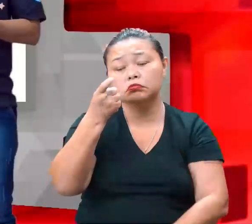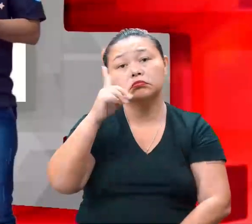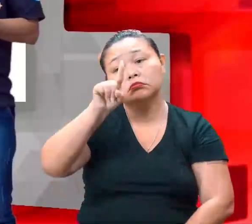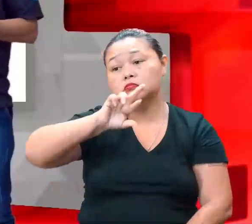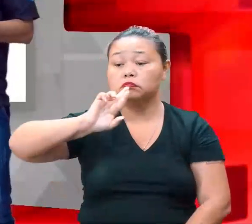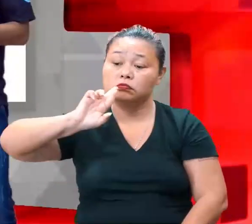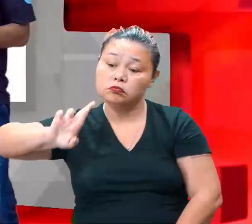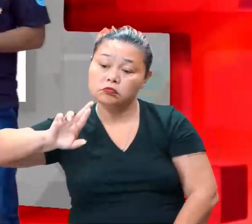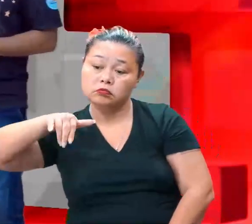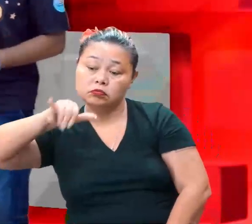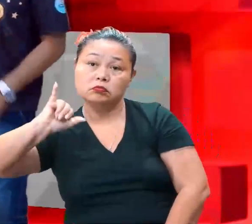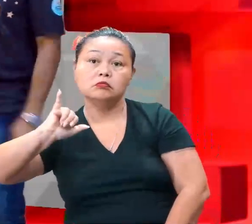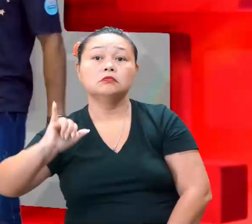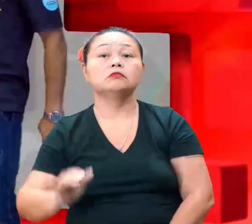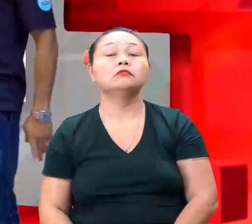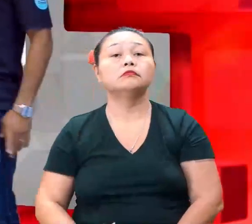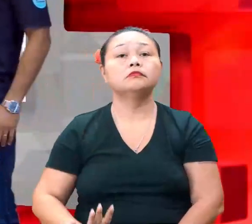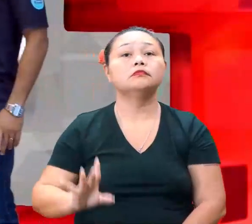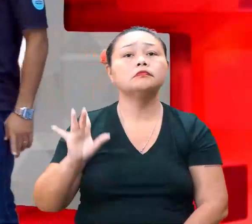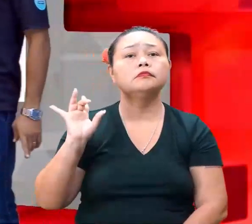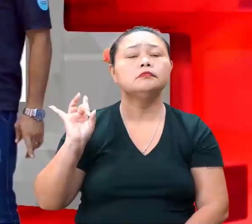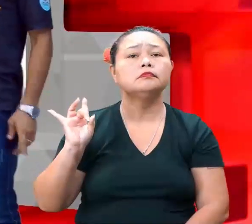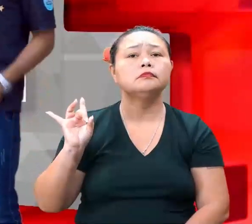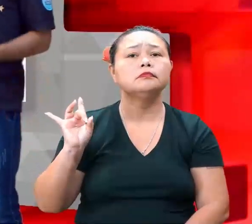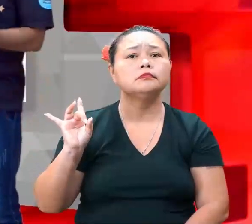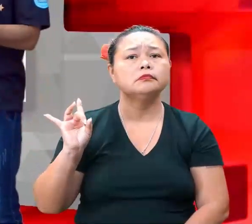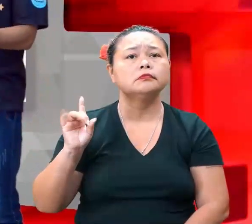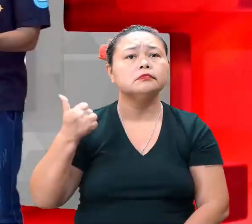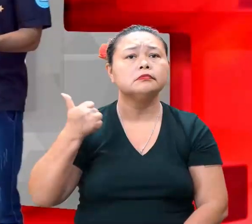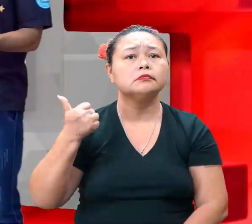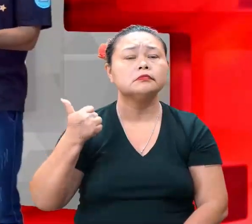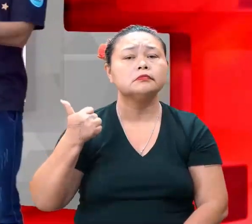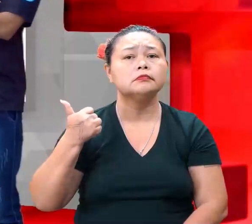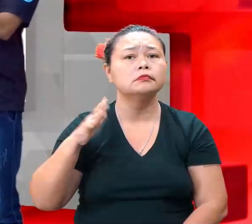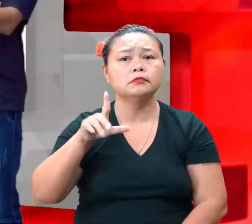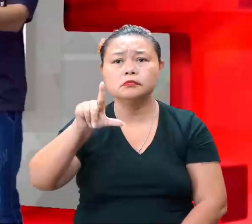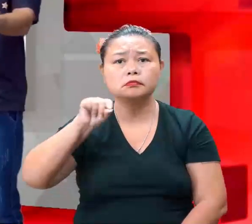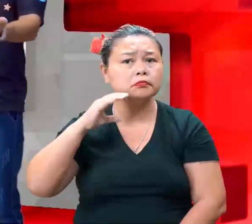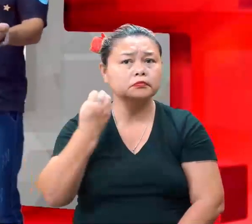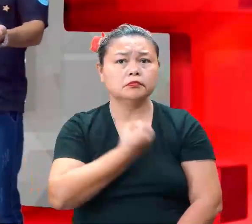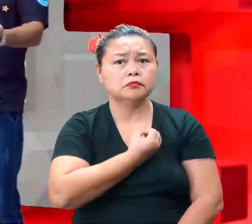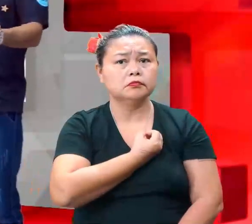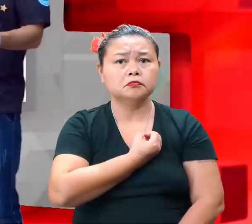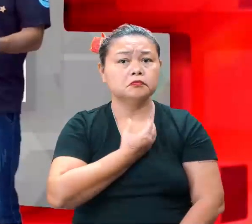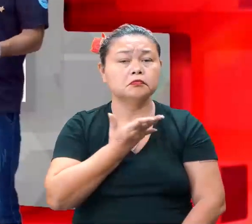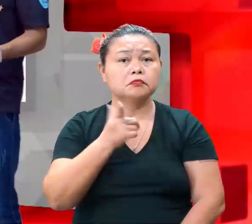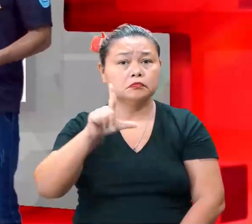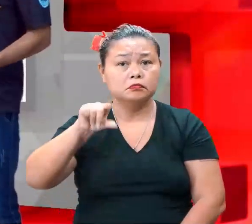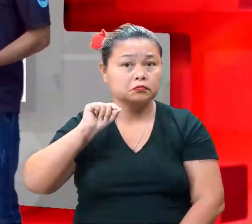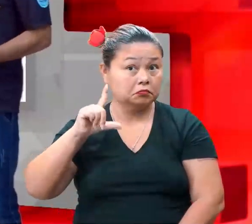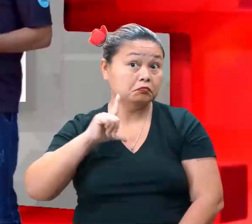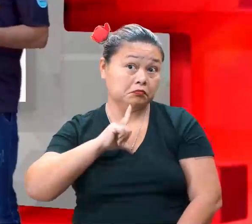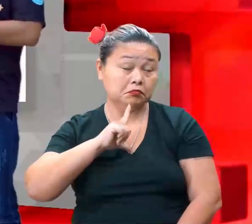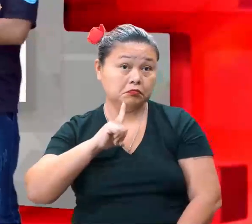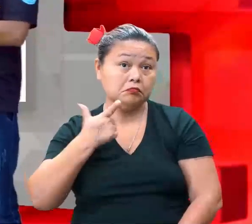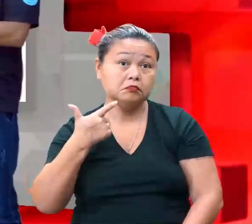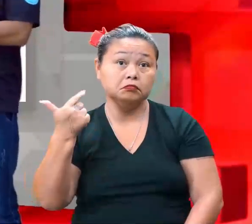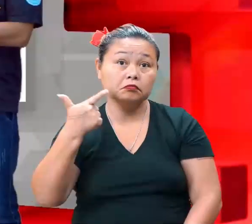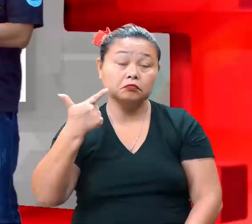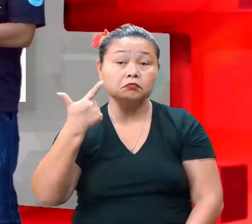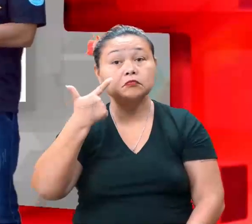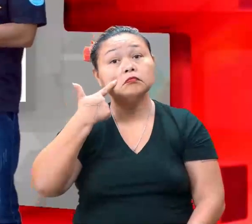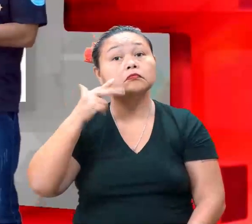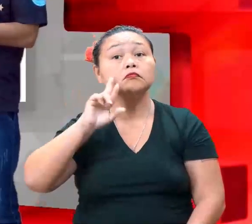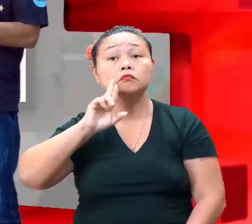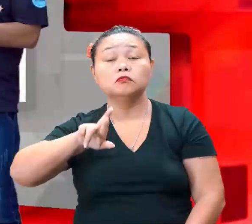resultados em Y. Então, só um pouquinho. Primeiro passo é só escolher números, que já pode vir no problema. No segundo é o resultado, máquina de